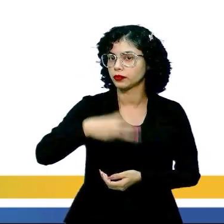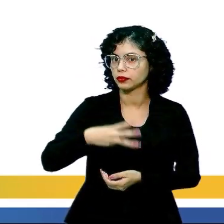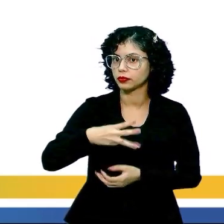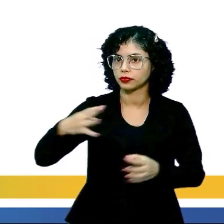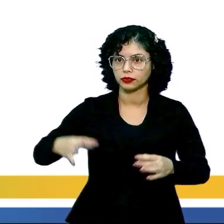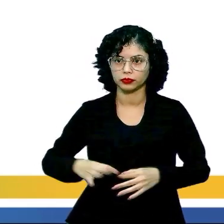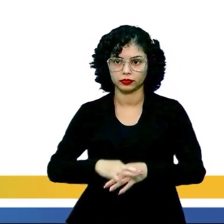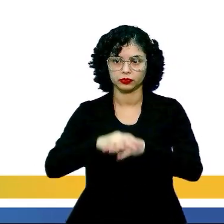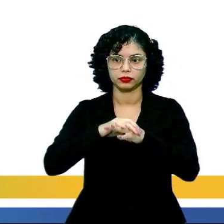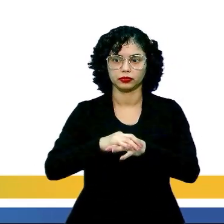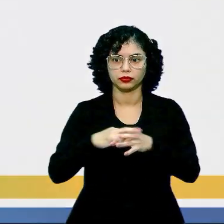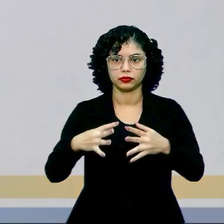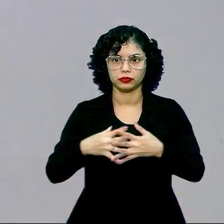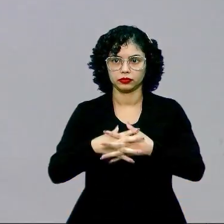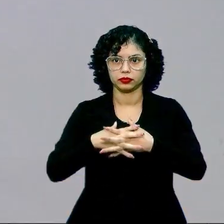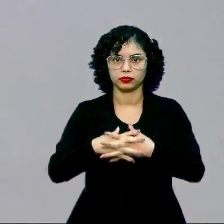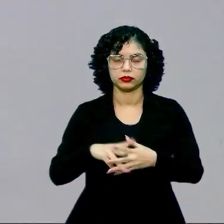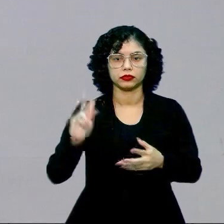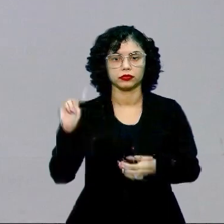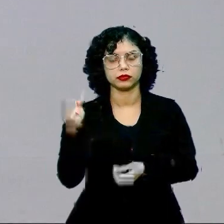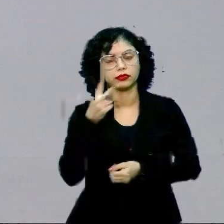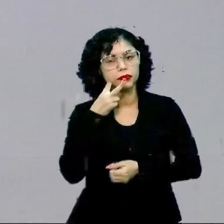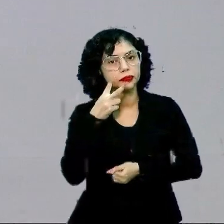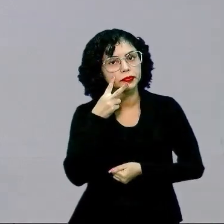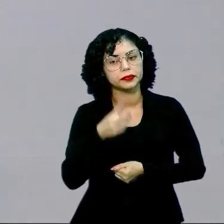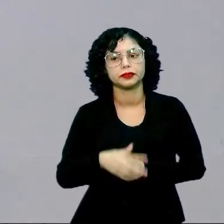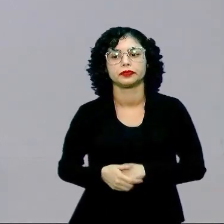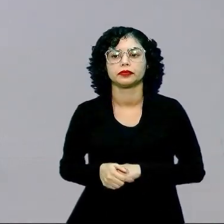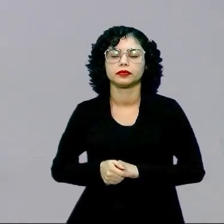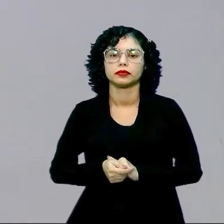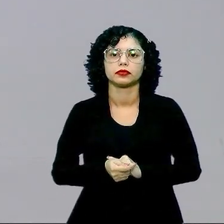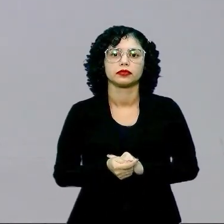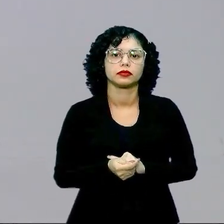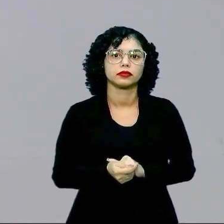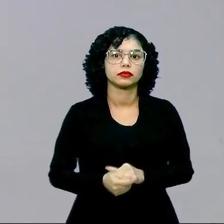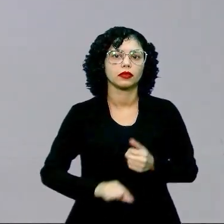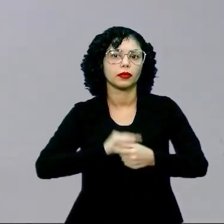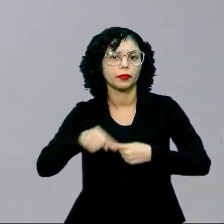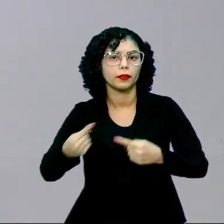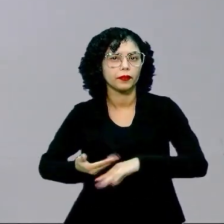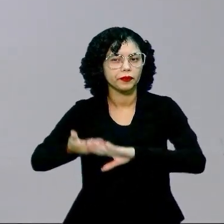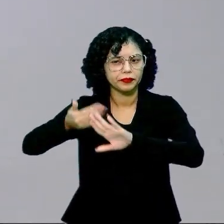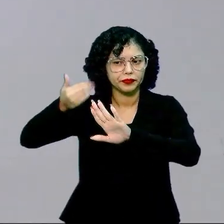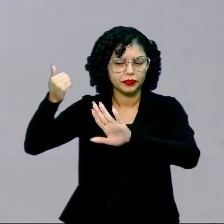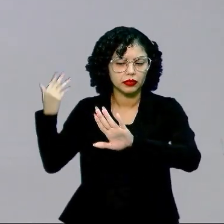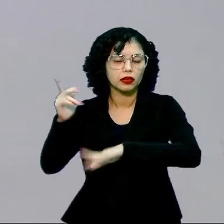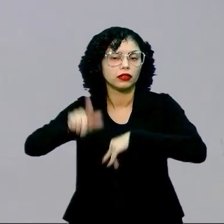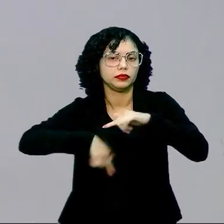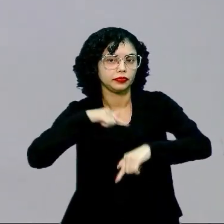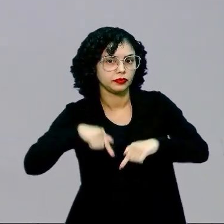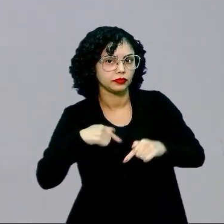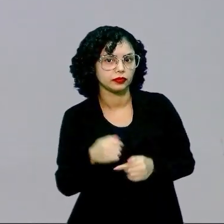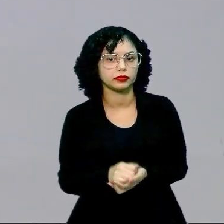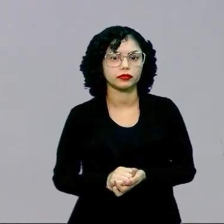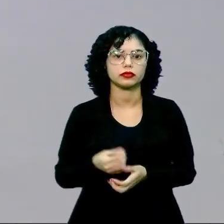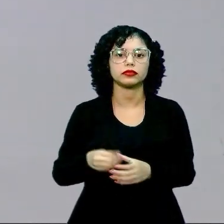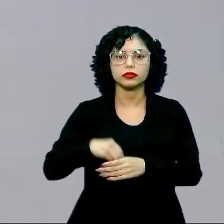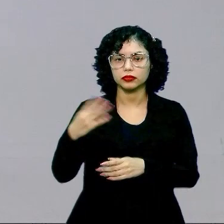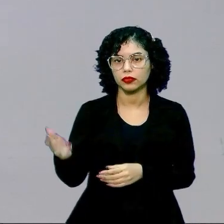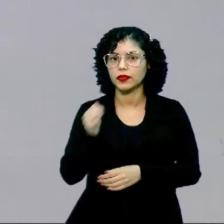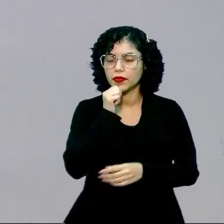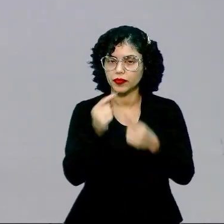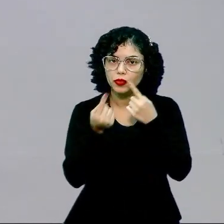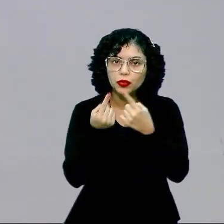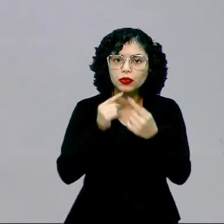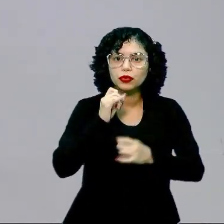Terceira ligação de hidrogênio. Pessoal, atenção aqui. Se vocês forem pegar os livros mais antigos de química, ou então os fóruns de